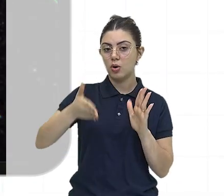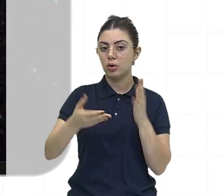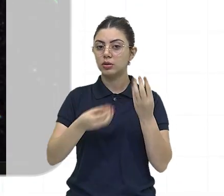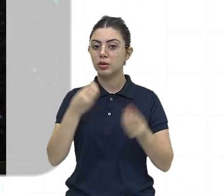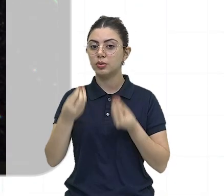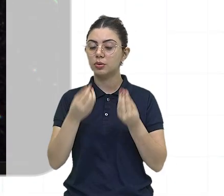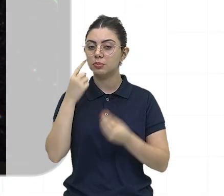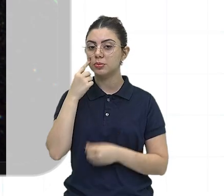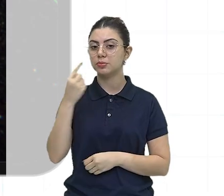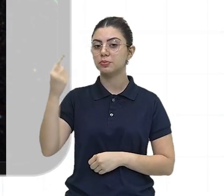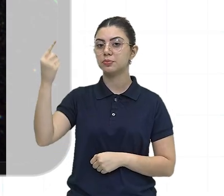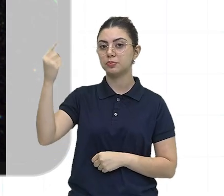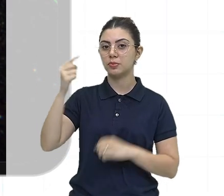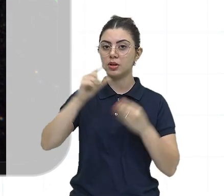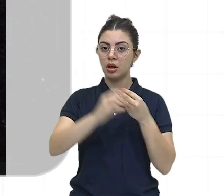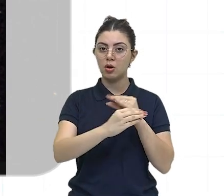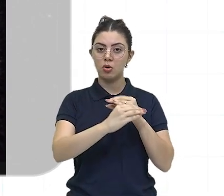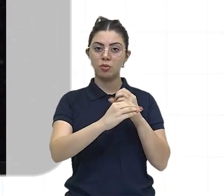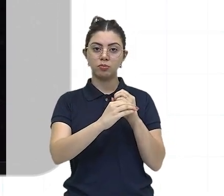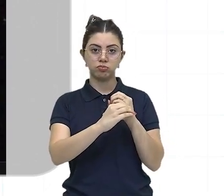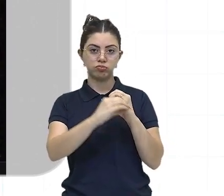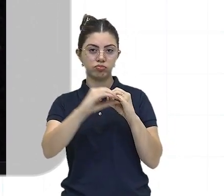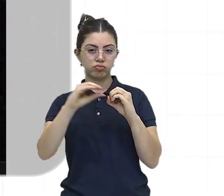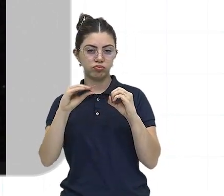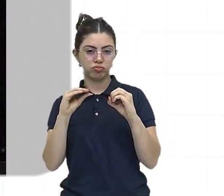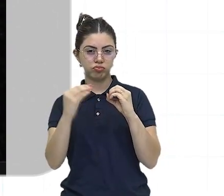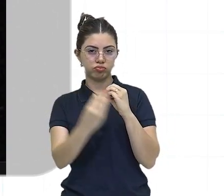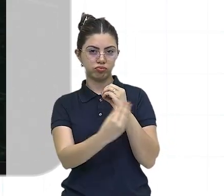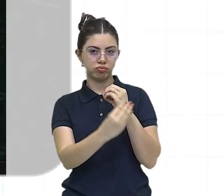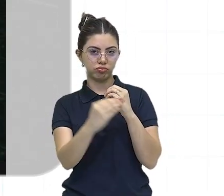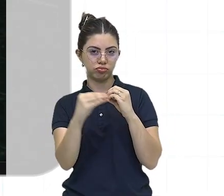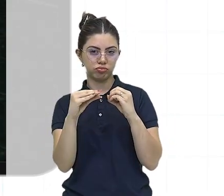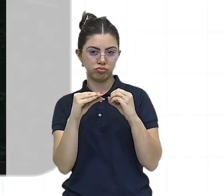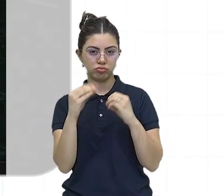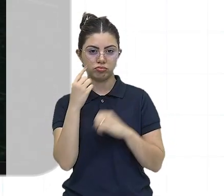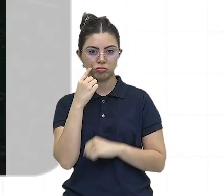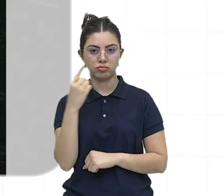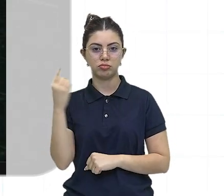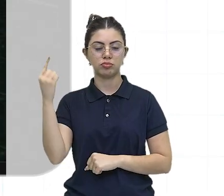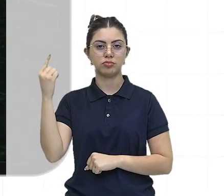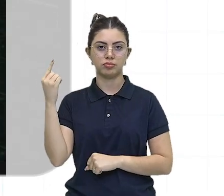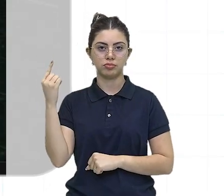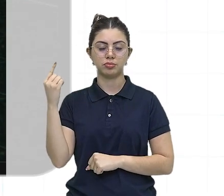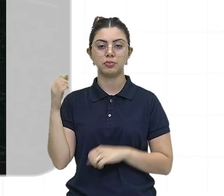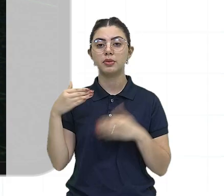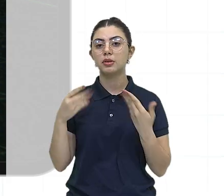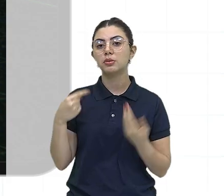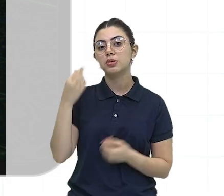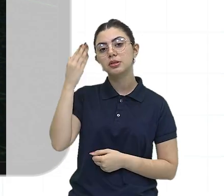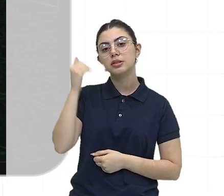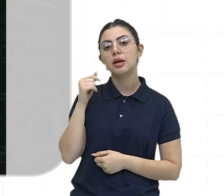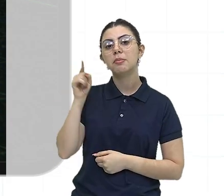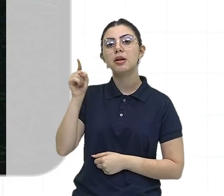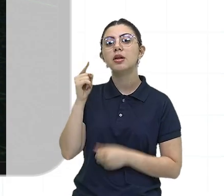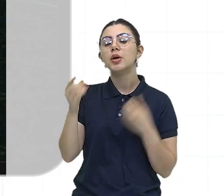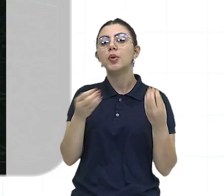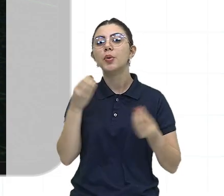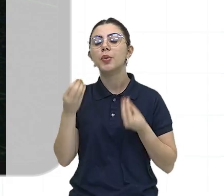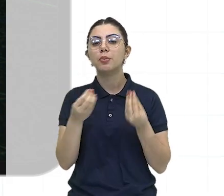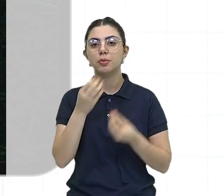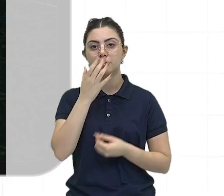um destaque. Vamos ver Saturno mais de perto. E a gente também sabe que Saturno é composta